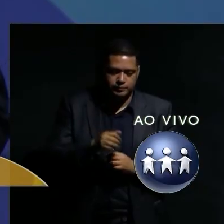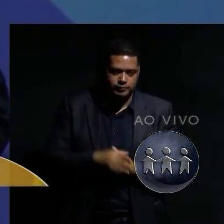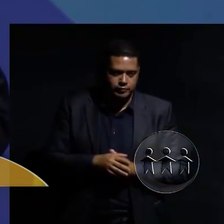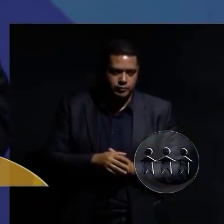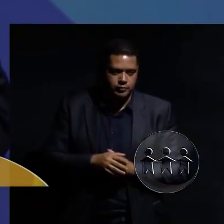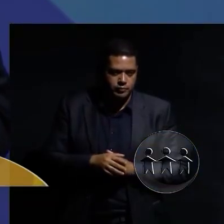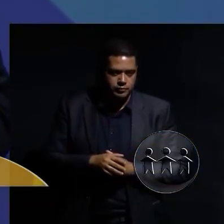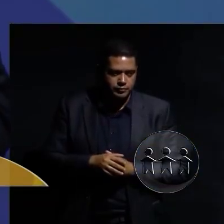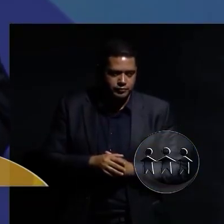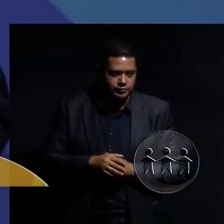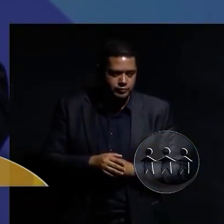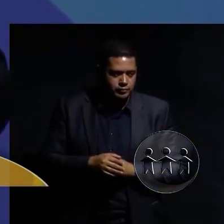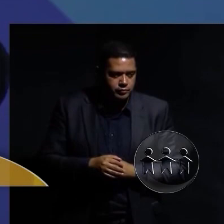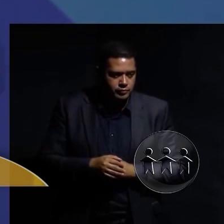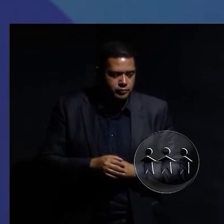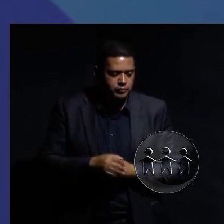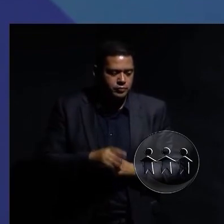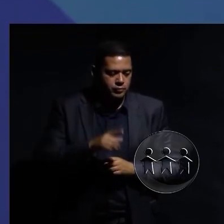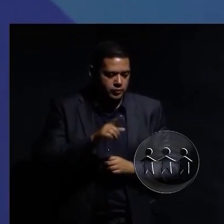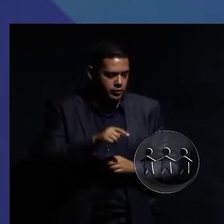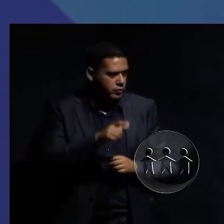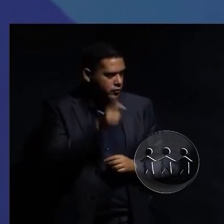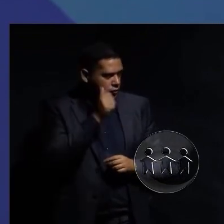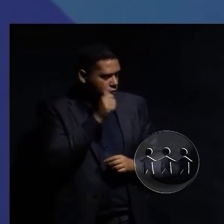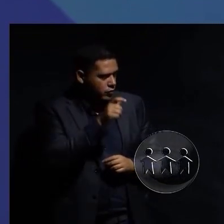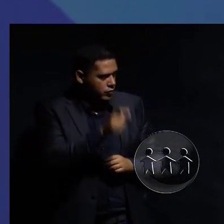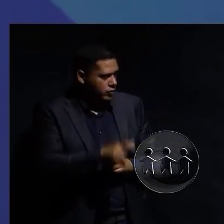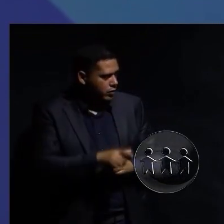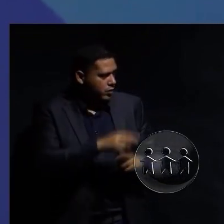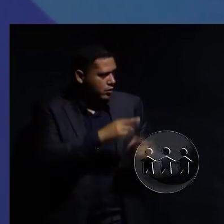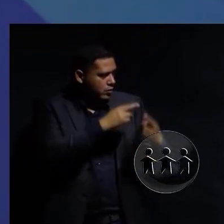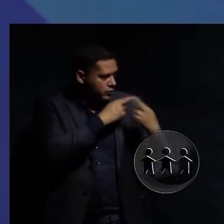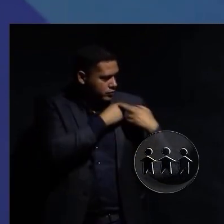Rita foi responsável,